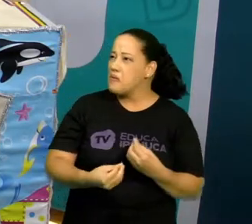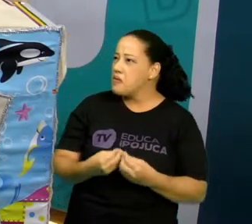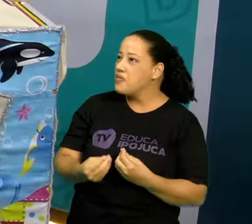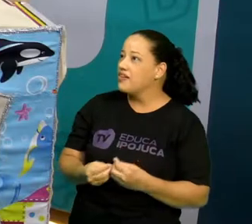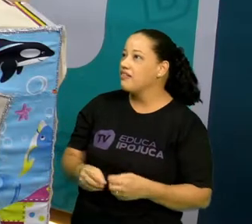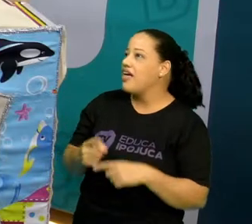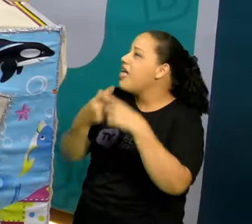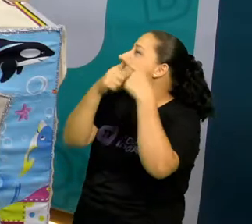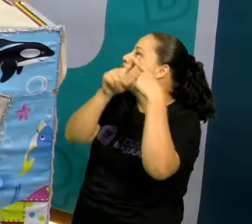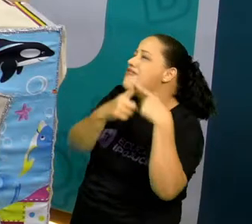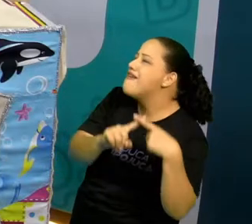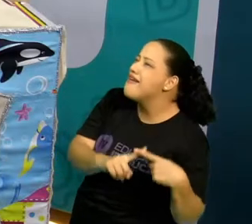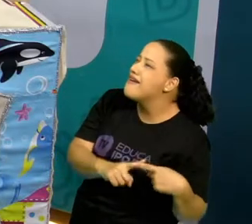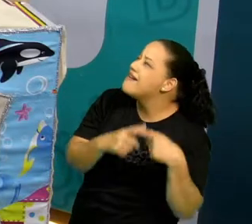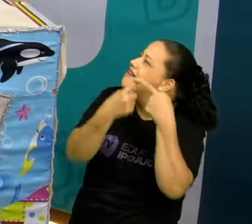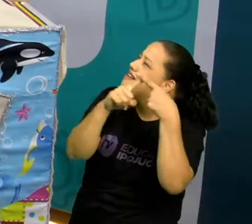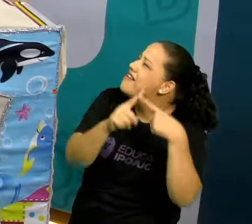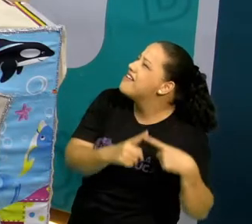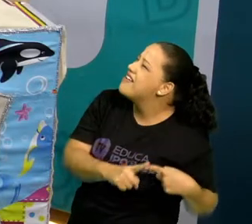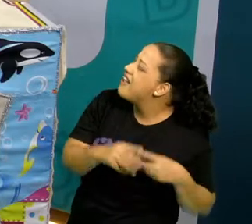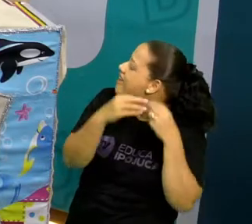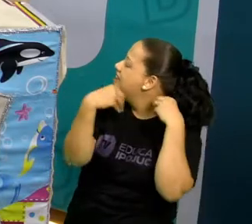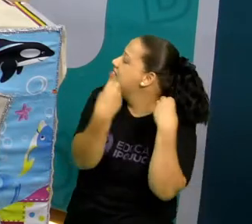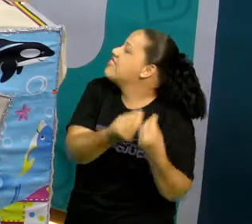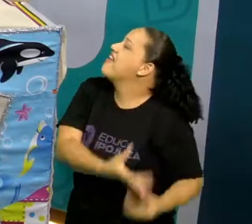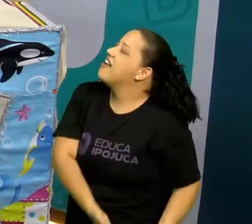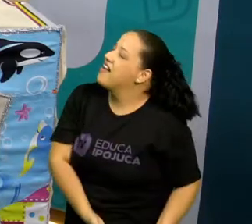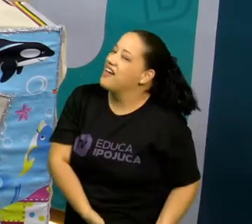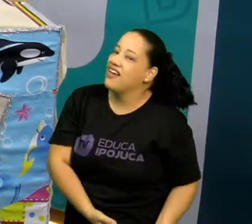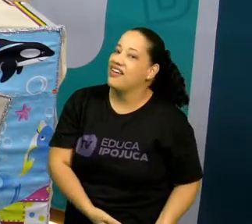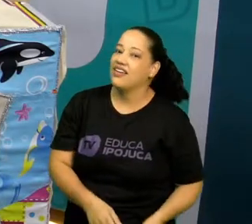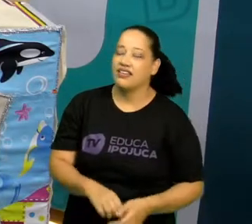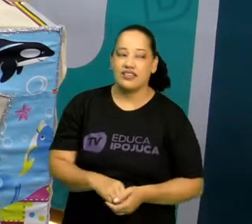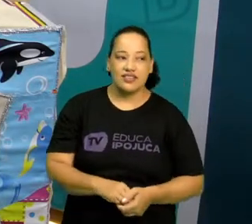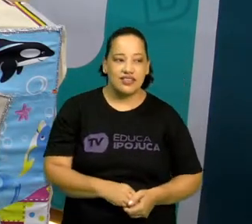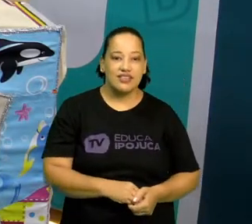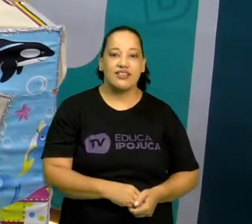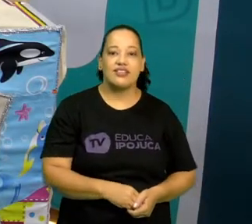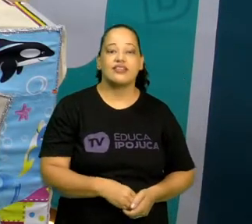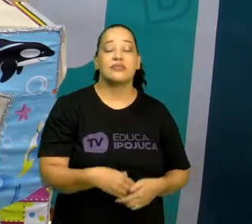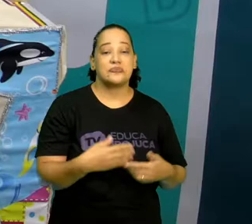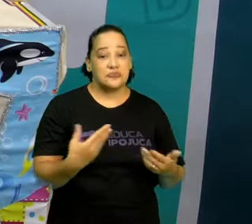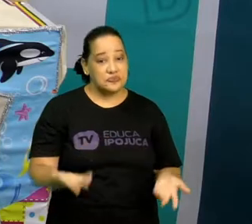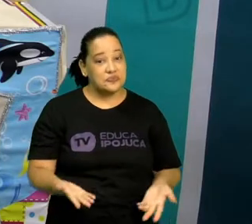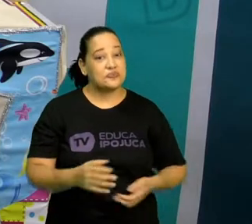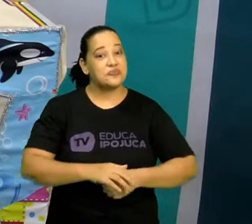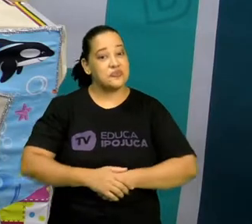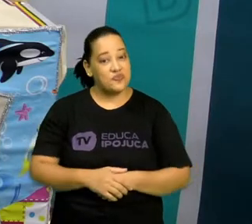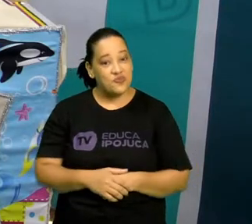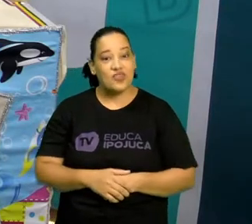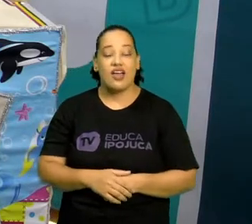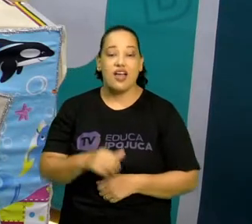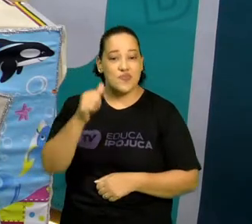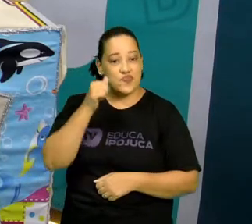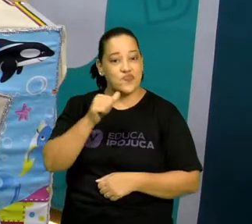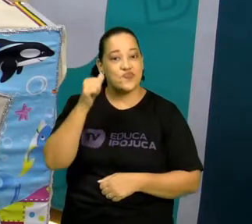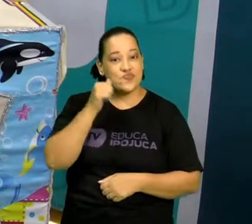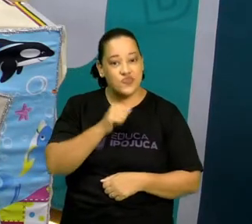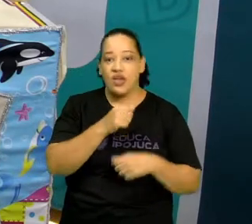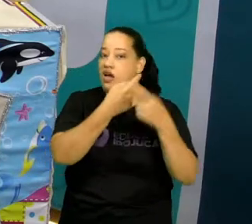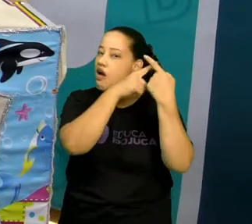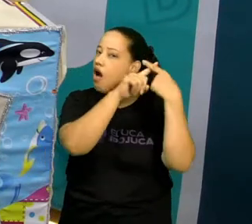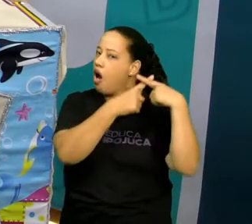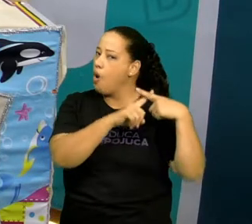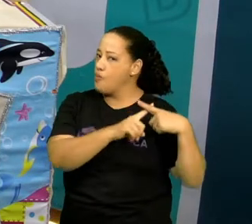Isso. Joga tuas tranças. Isso mesmo, leiturinha. Foi. Aí Rapunzel, que pensava que